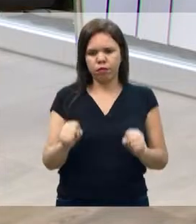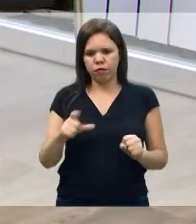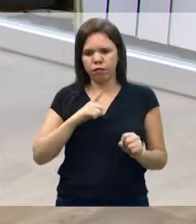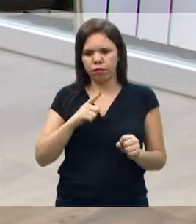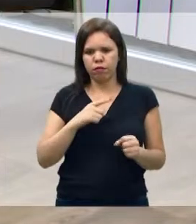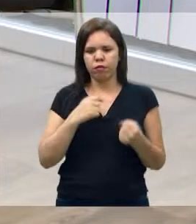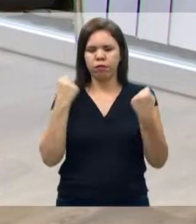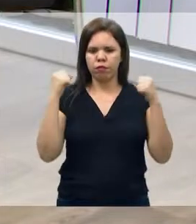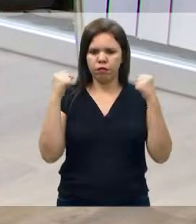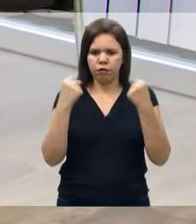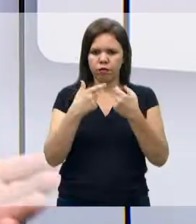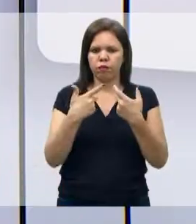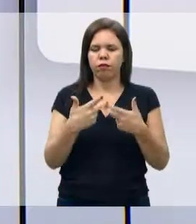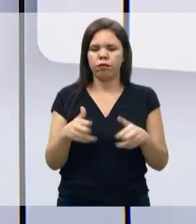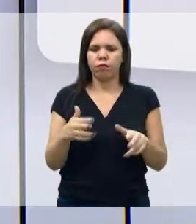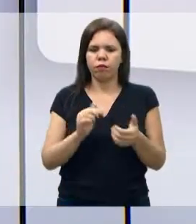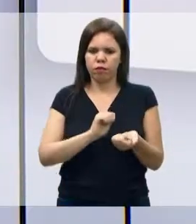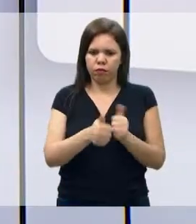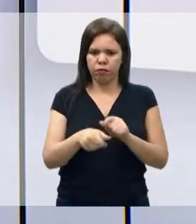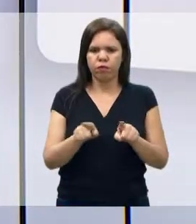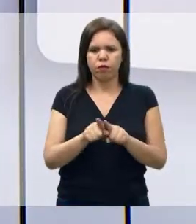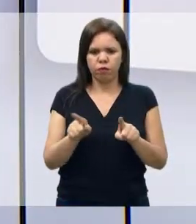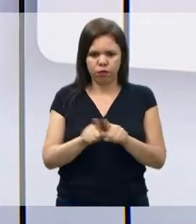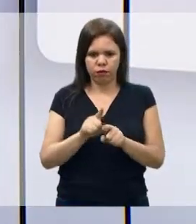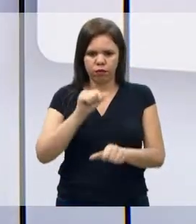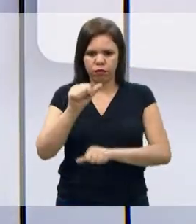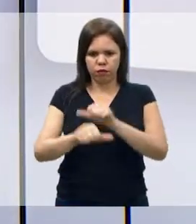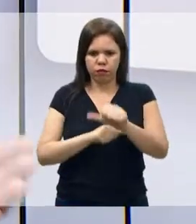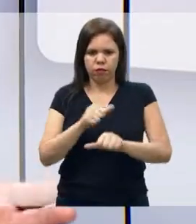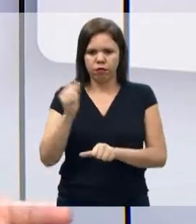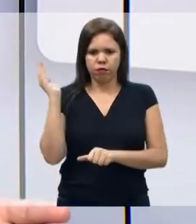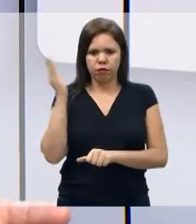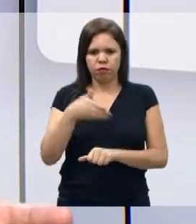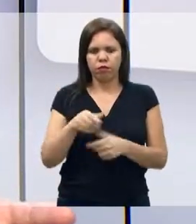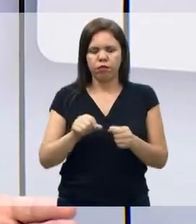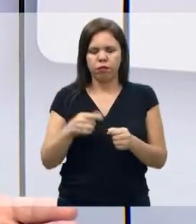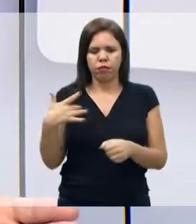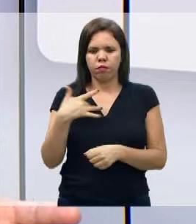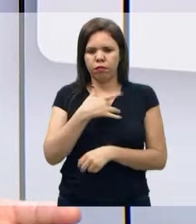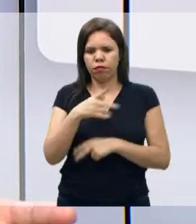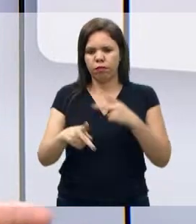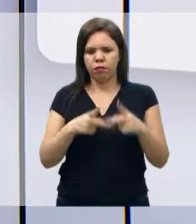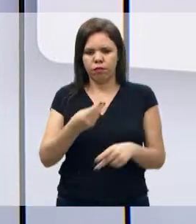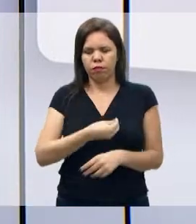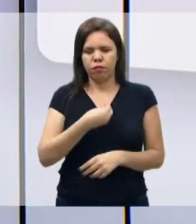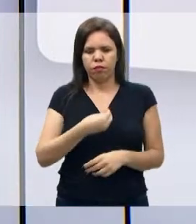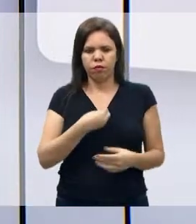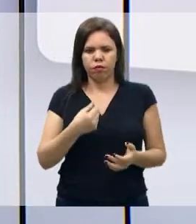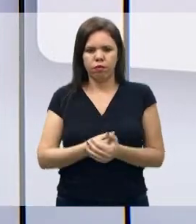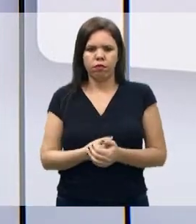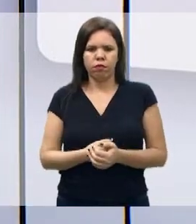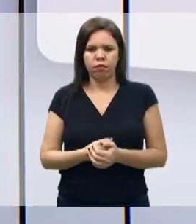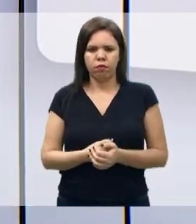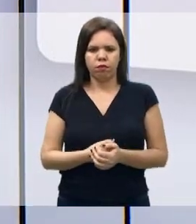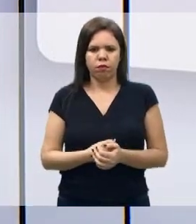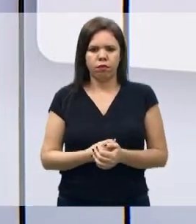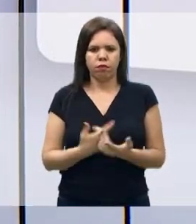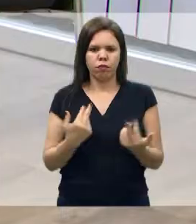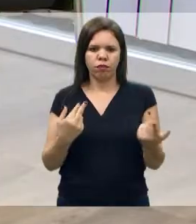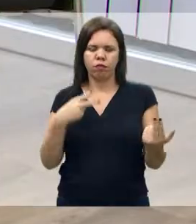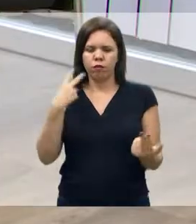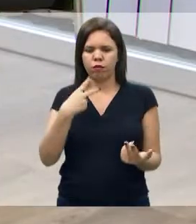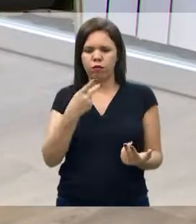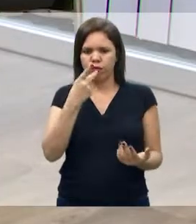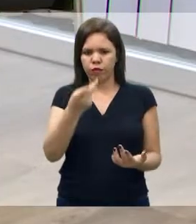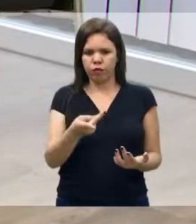atividades físicas, isso impacta diretamente na saúde das pessoas, e como bem disse o vereador Ailton